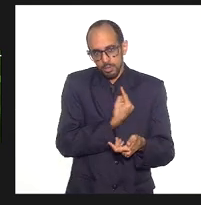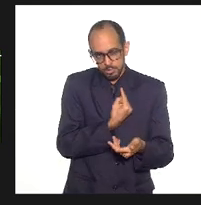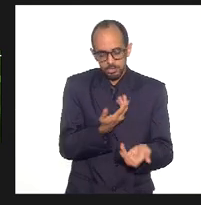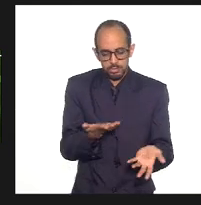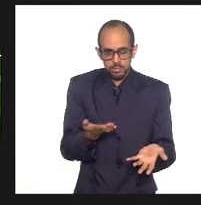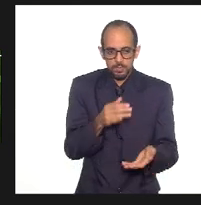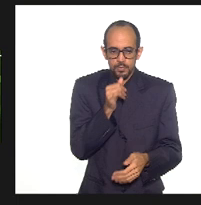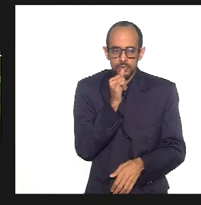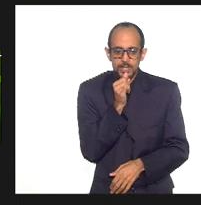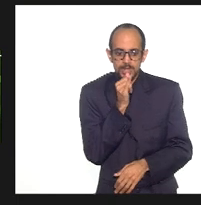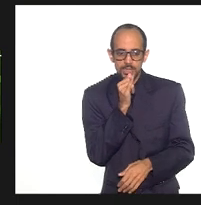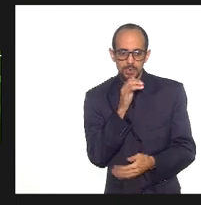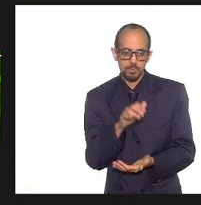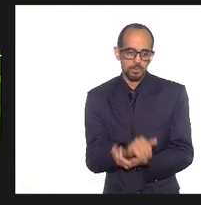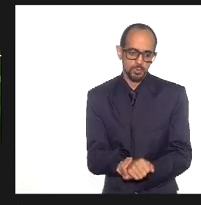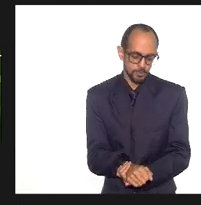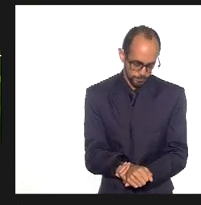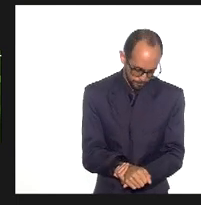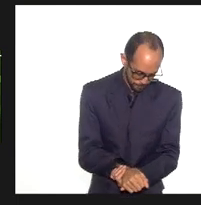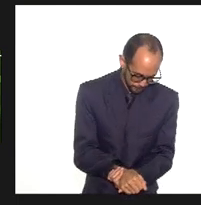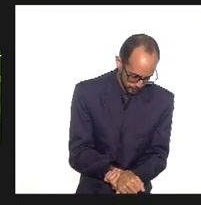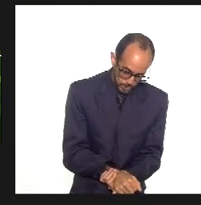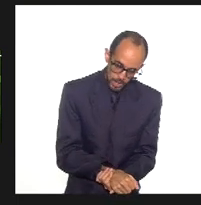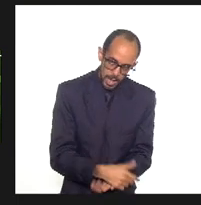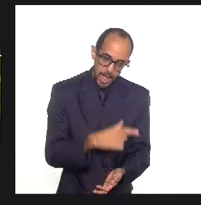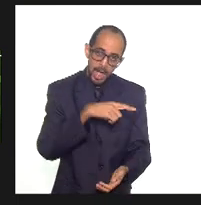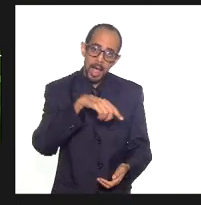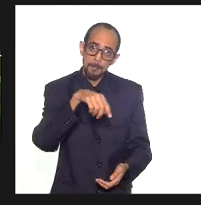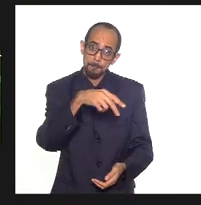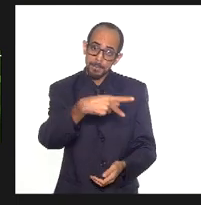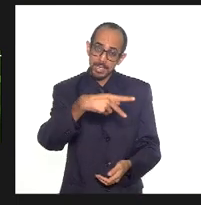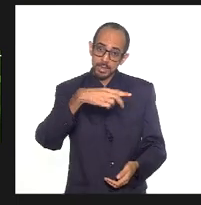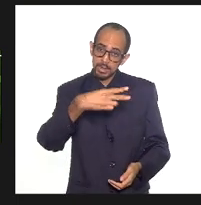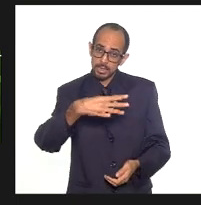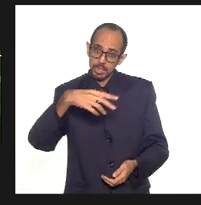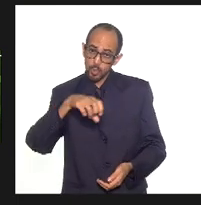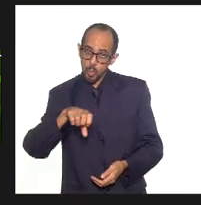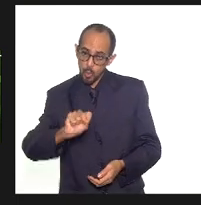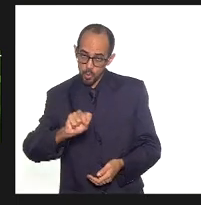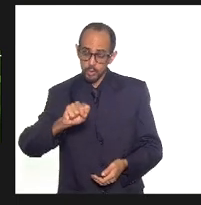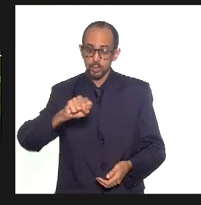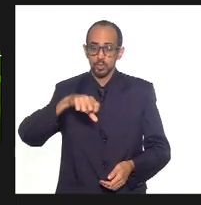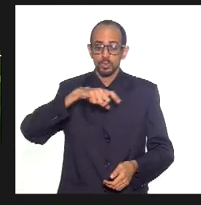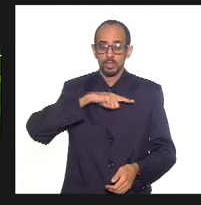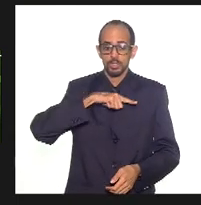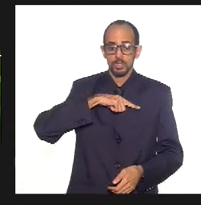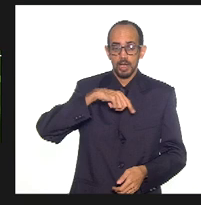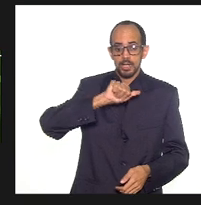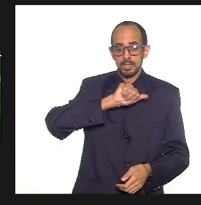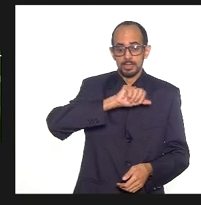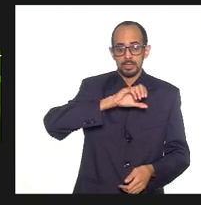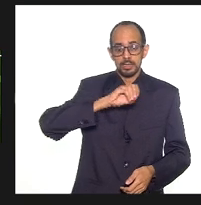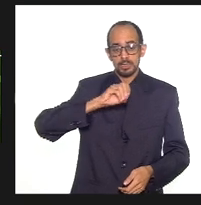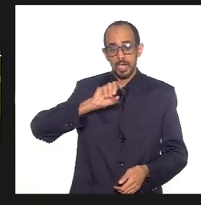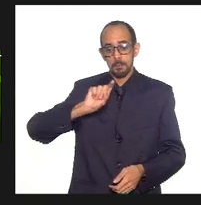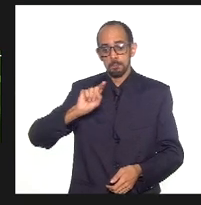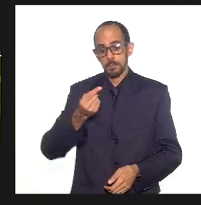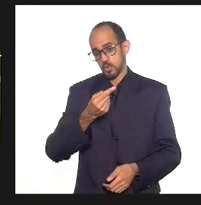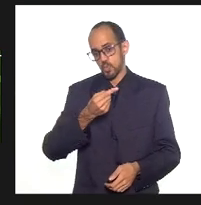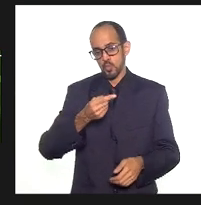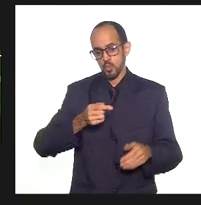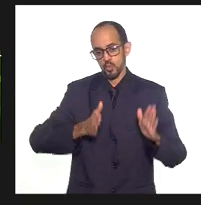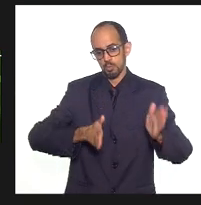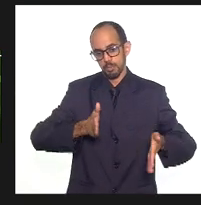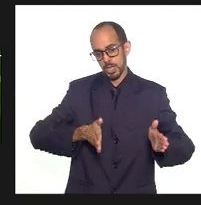exemplo hipotético, a P38 assumindo um custo de 100 mil num determinado período, os volumes